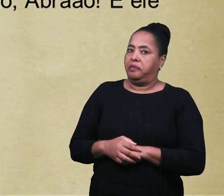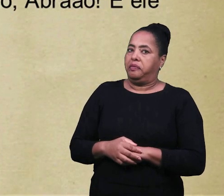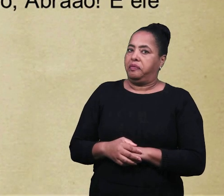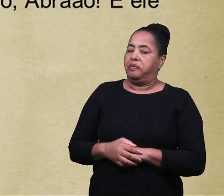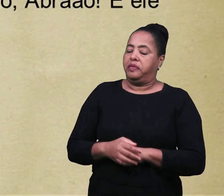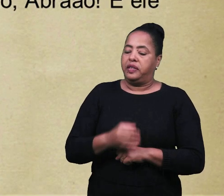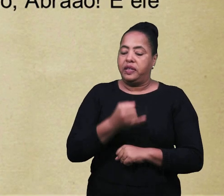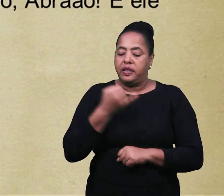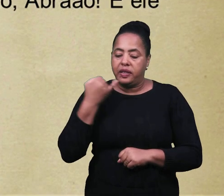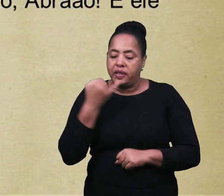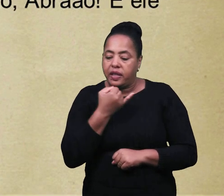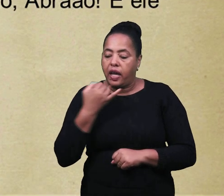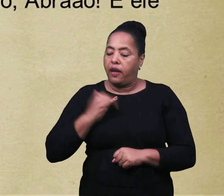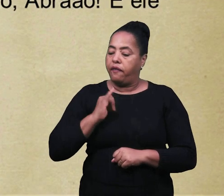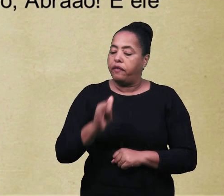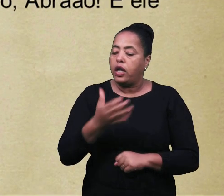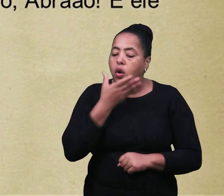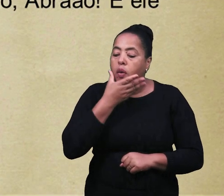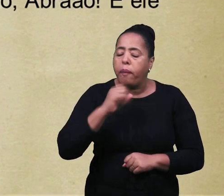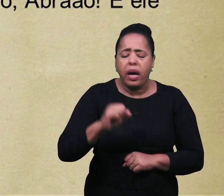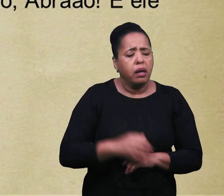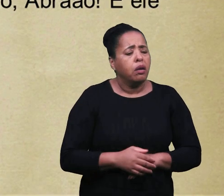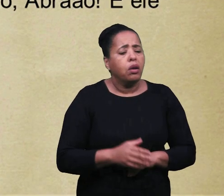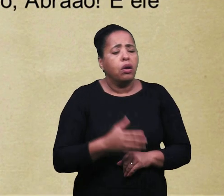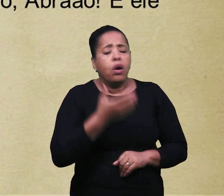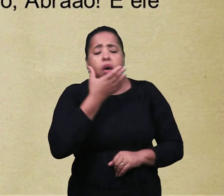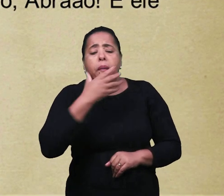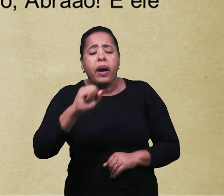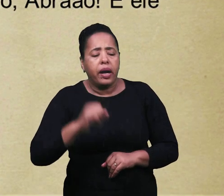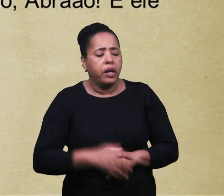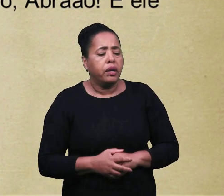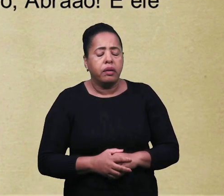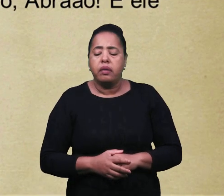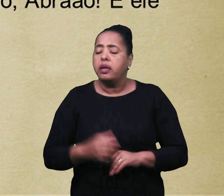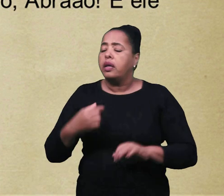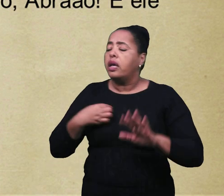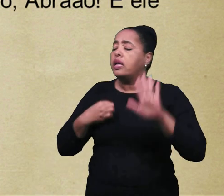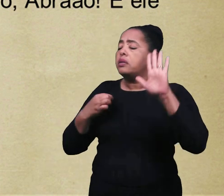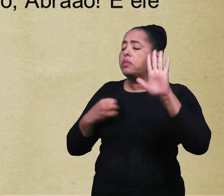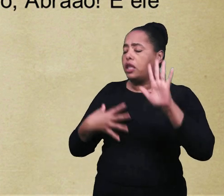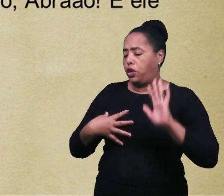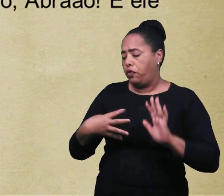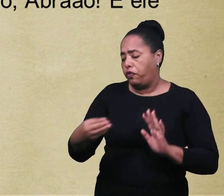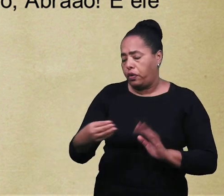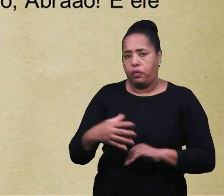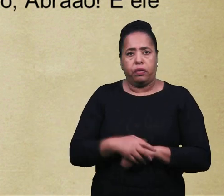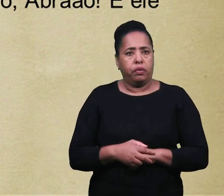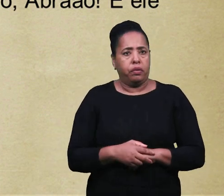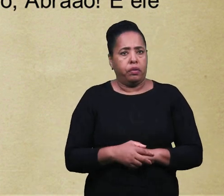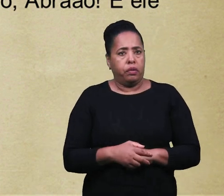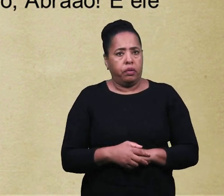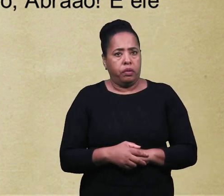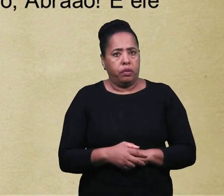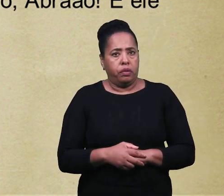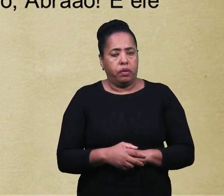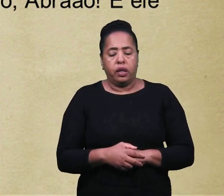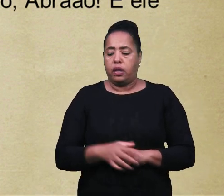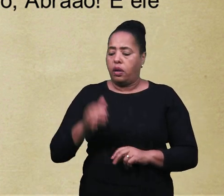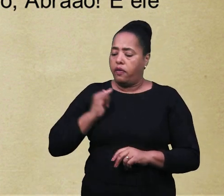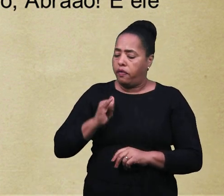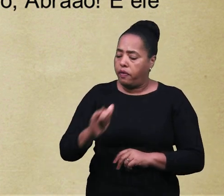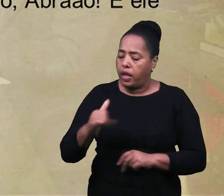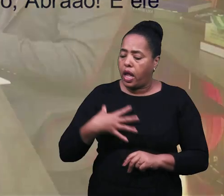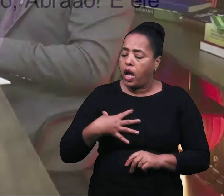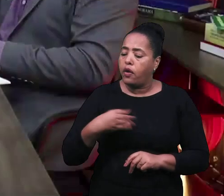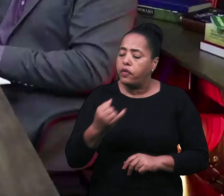a Abraão, seu pai, e disse, meu pai, e ele disse, eis-me aqui, meu filho. Então aqui agora já ao filho,